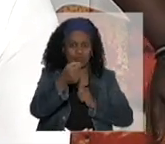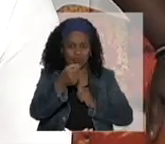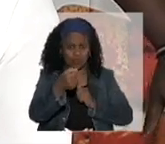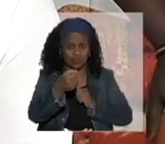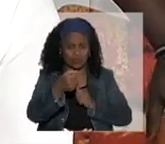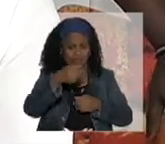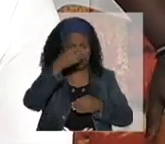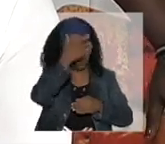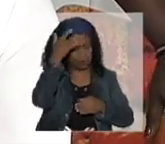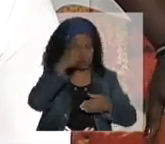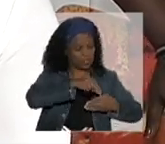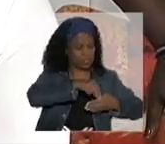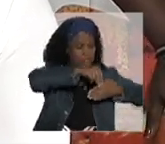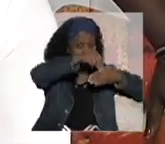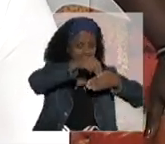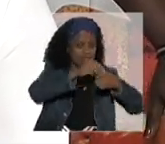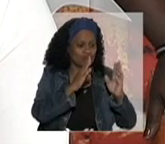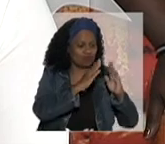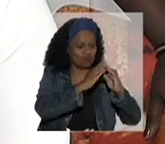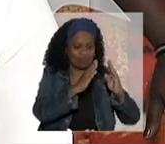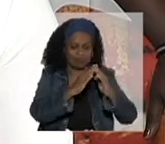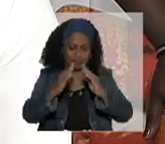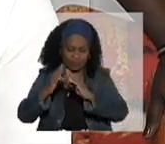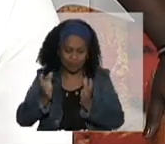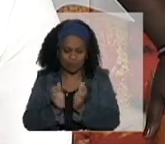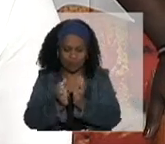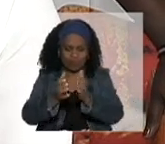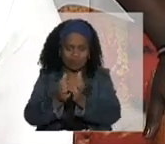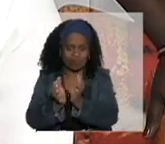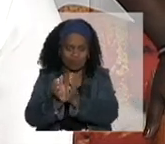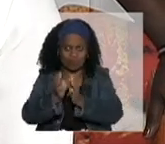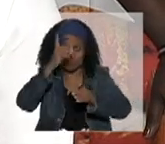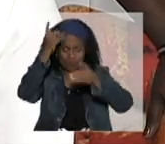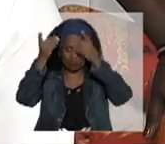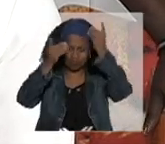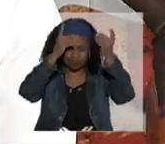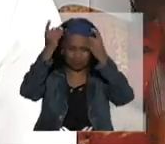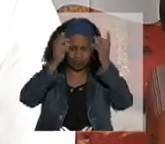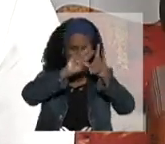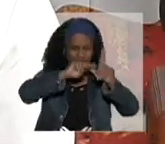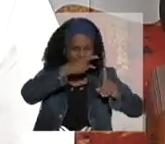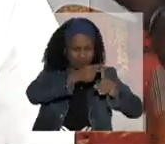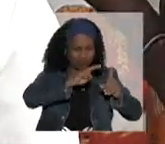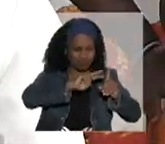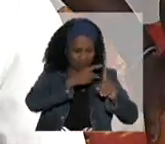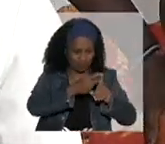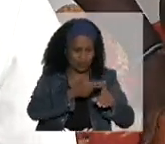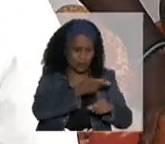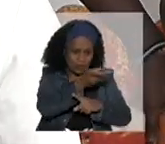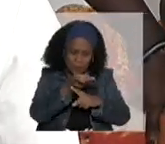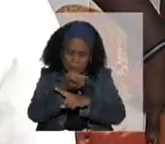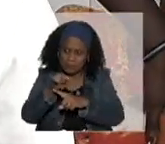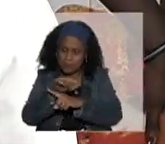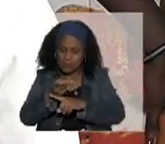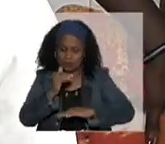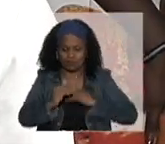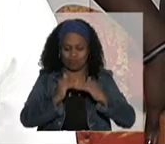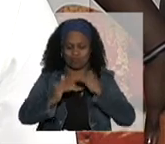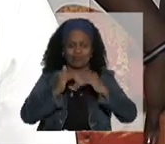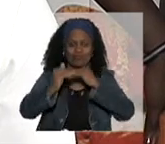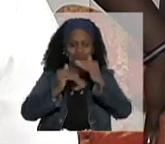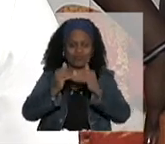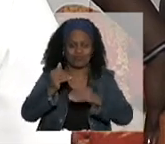de 200 líderes comunitários, que são multiplicadores de ideias de conhecimento. Então, a gente procurou, durante todo esse tempo,